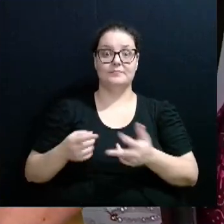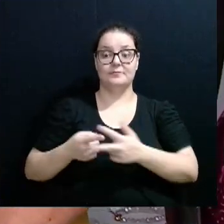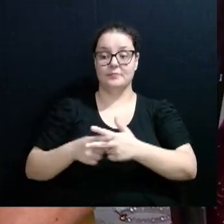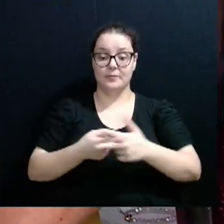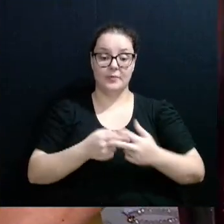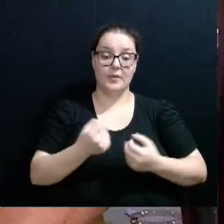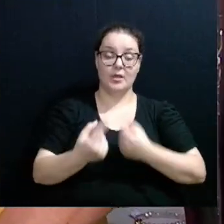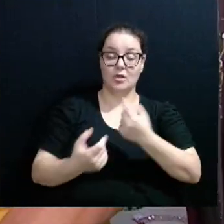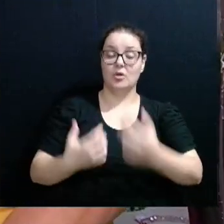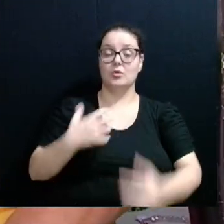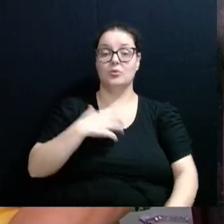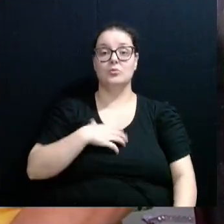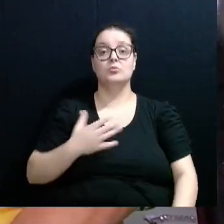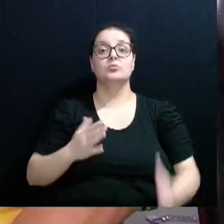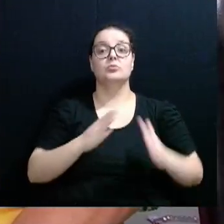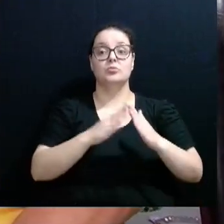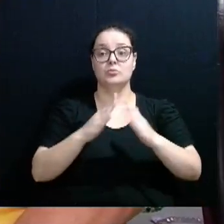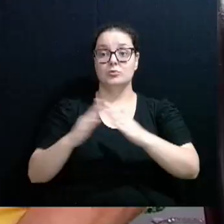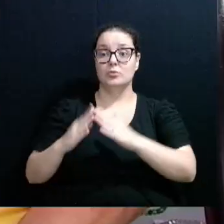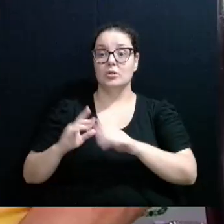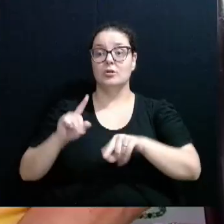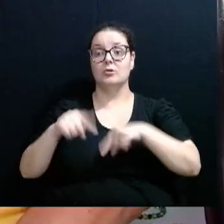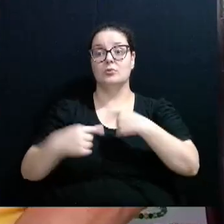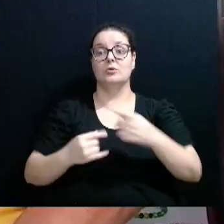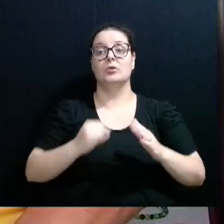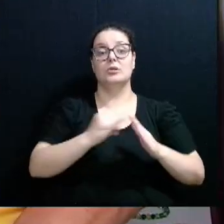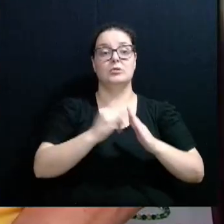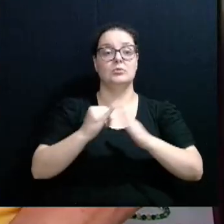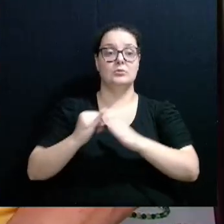as casas e outros imóveis no centro da